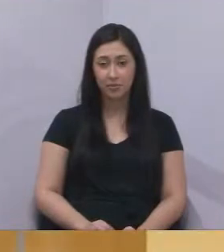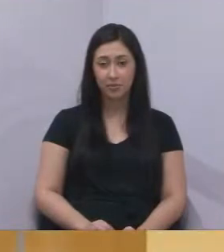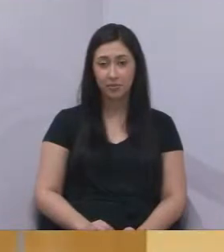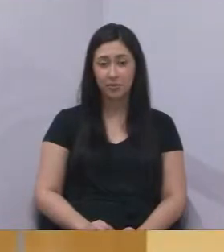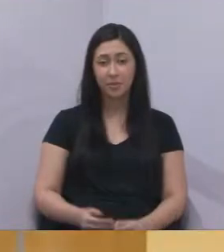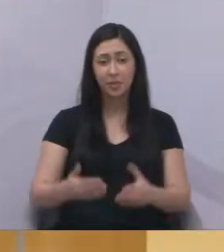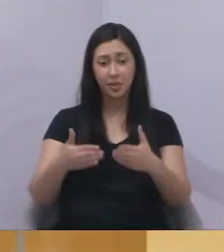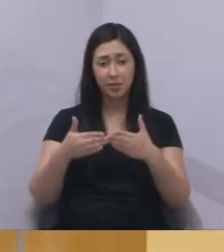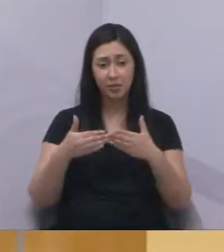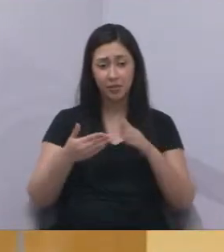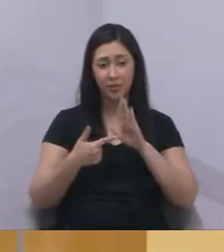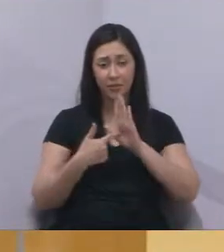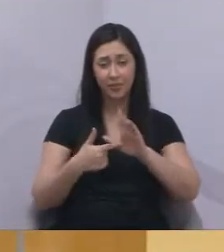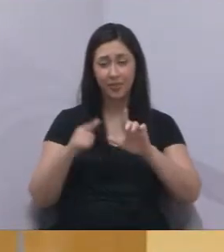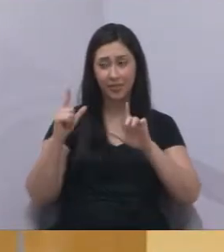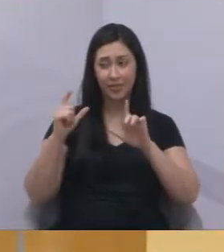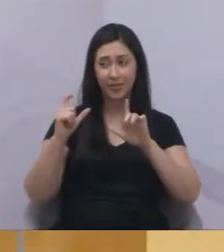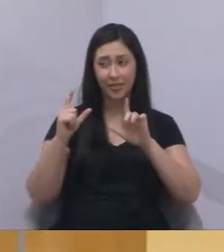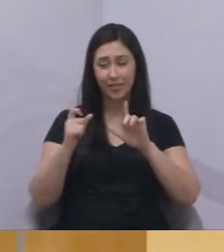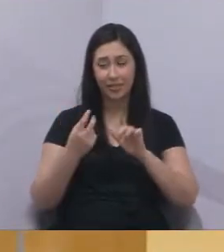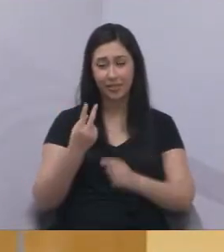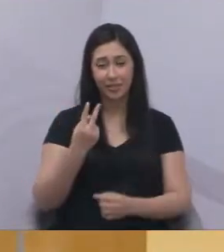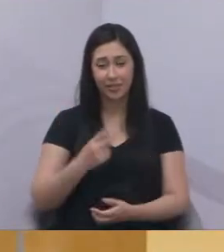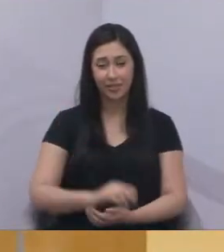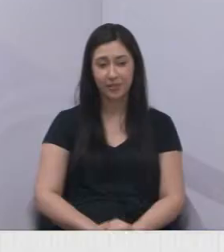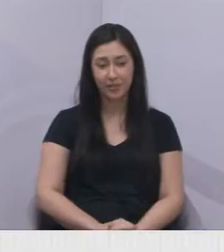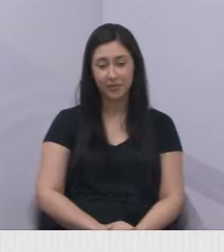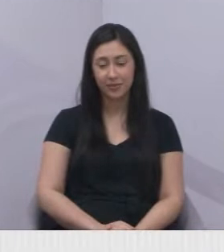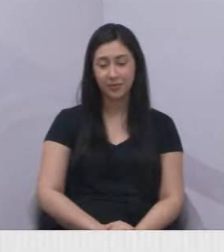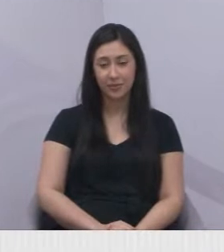Por favor, coloca a foto 2, por favor.